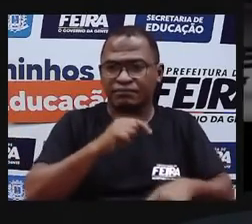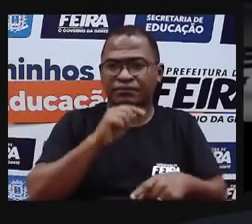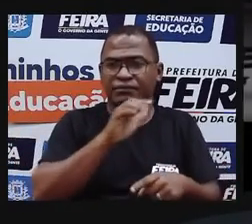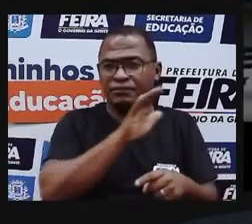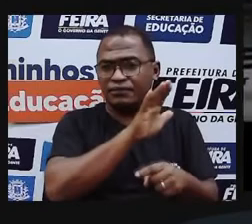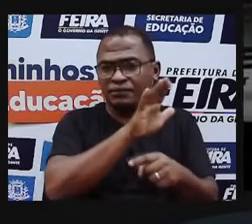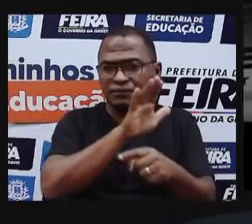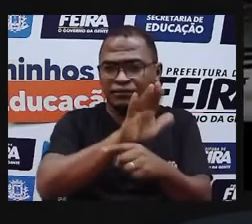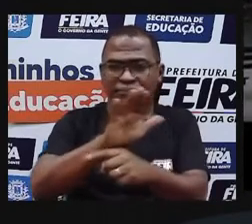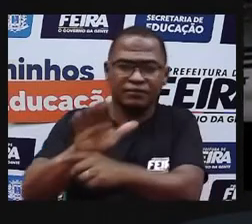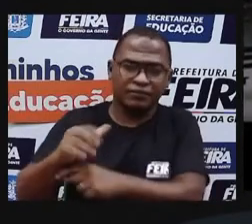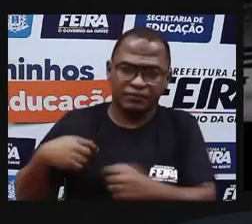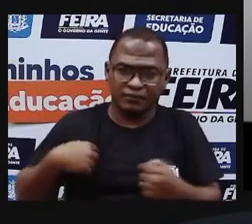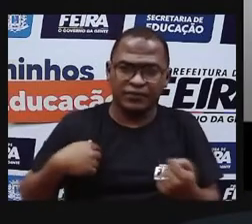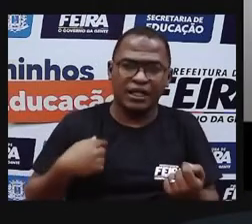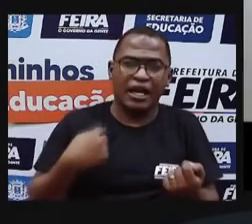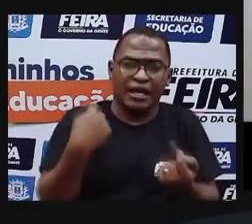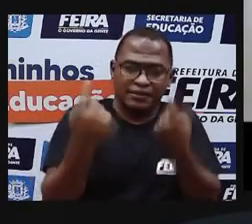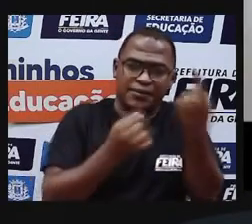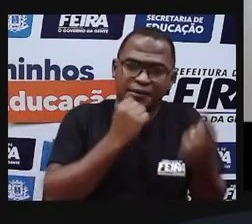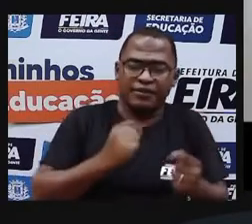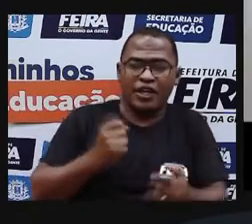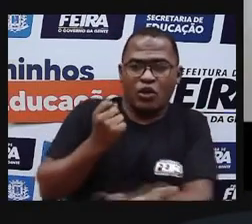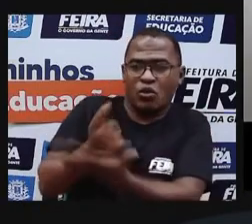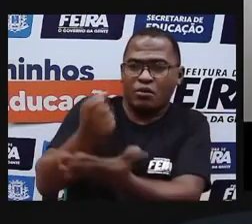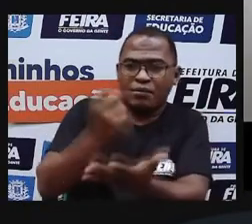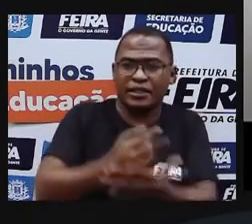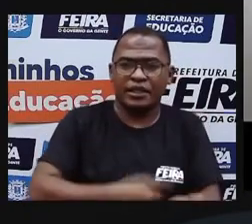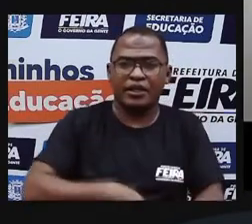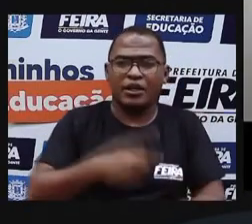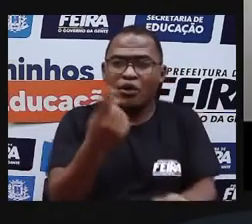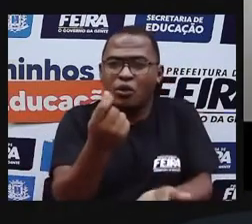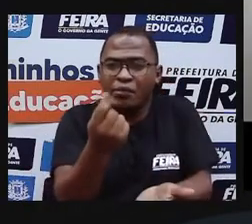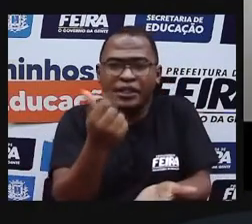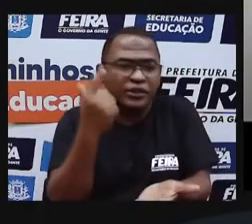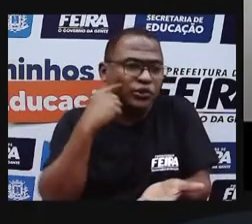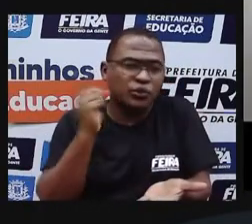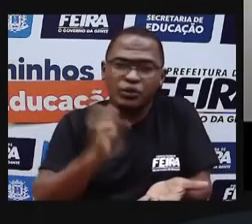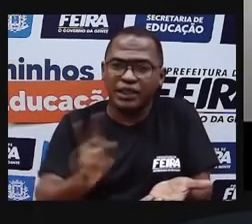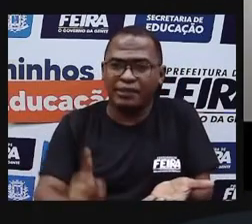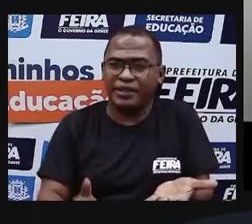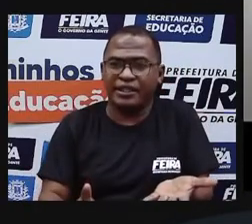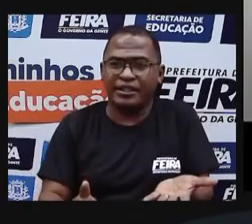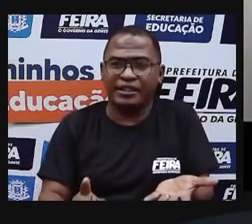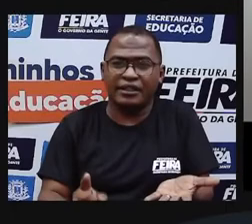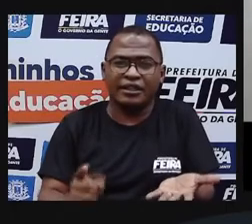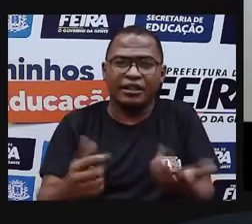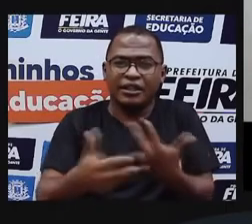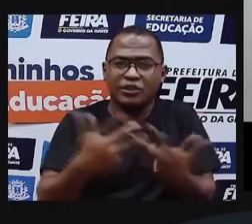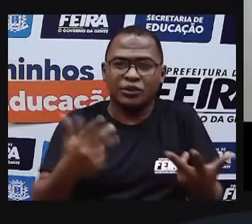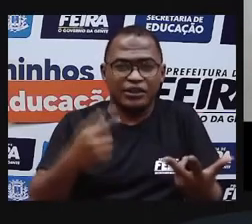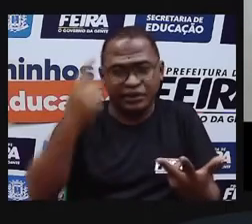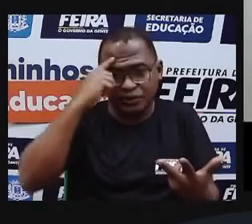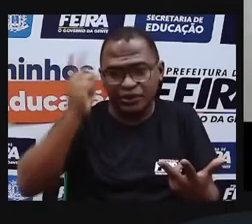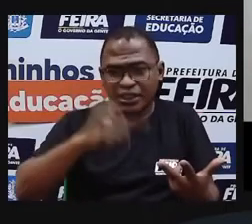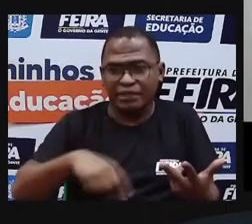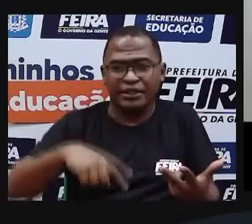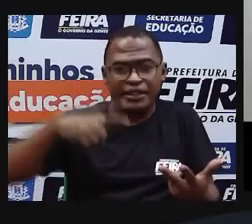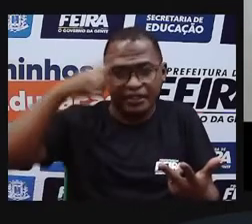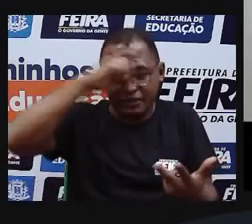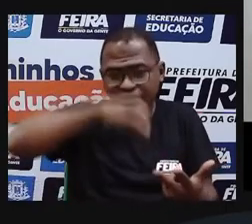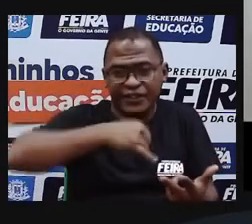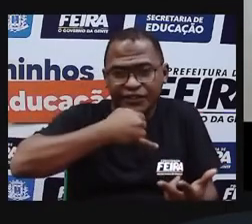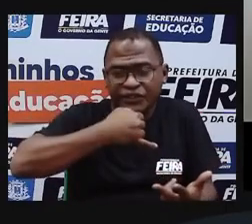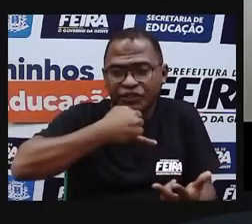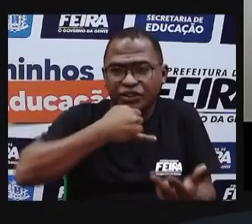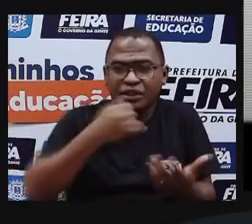de uma coisa, às vezes, não dá conta. Nossa, isso é triste, muito triste, demais. Agora não, agora eu